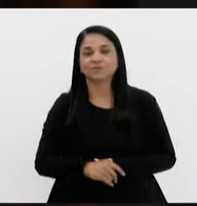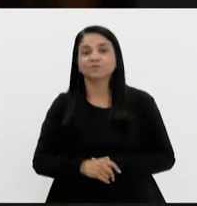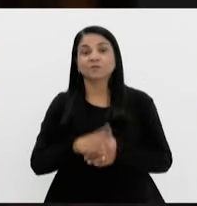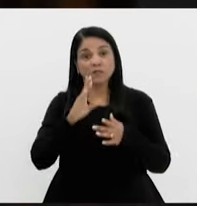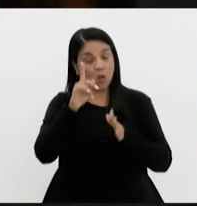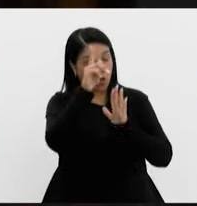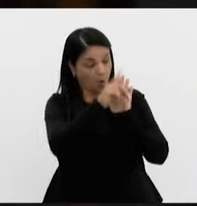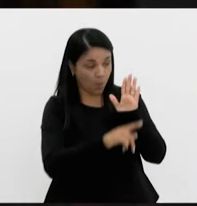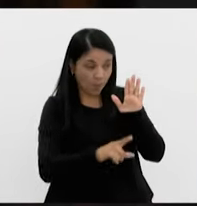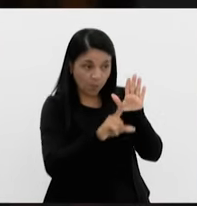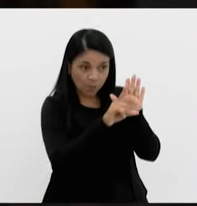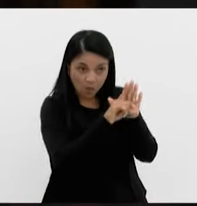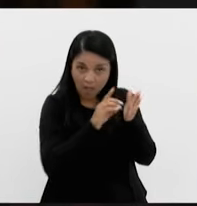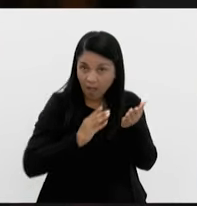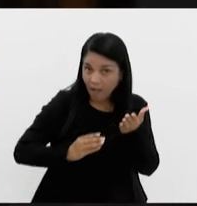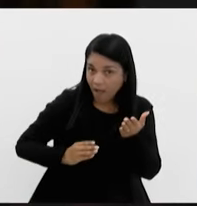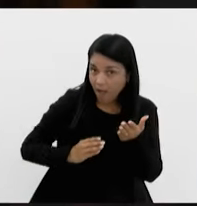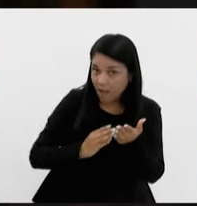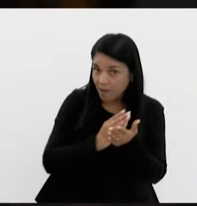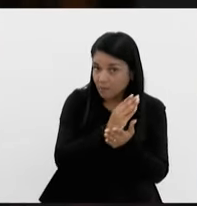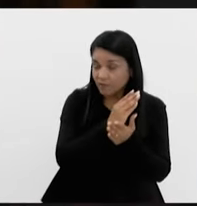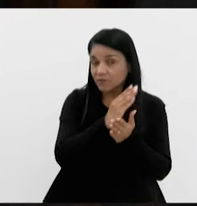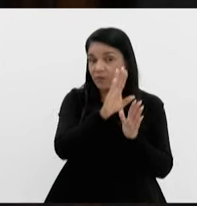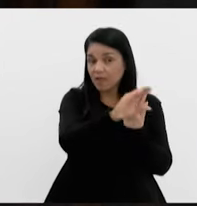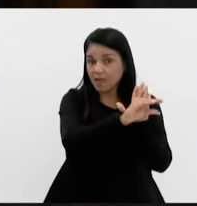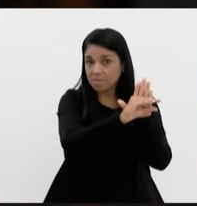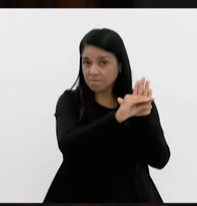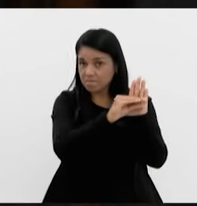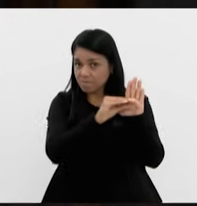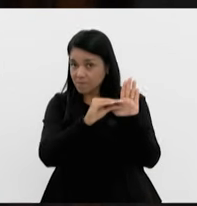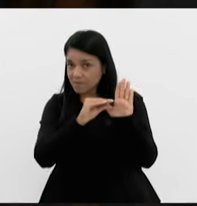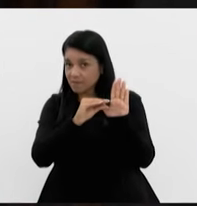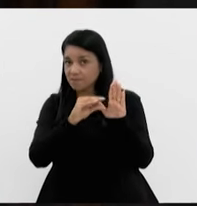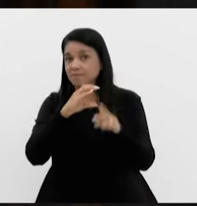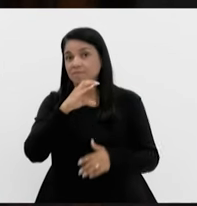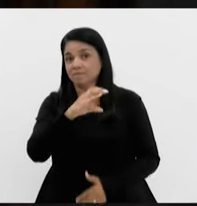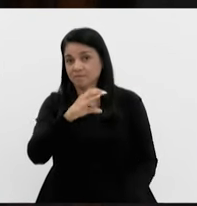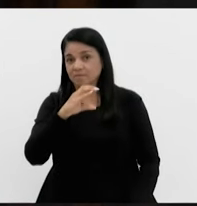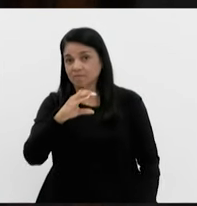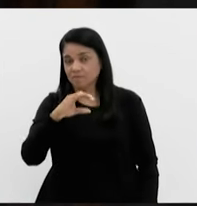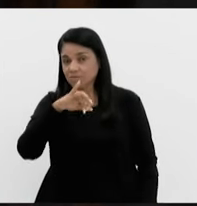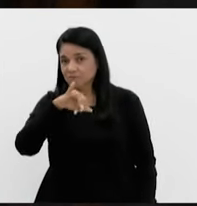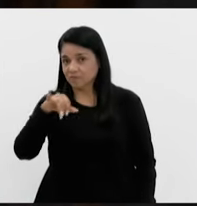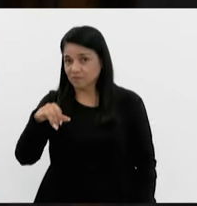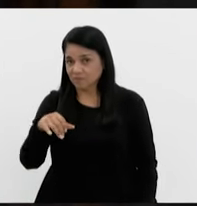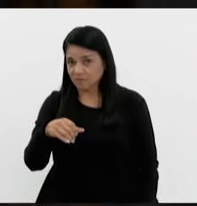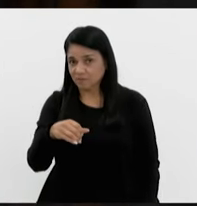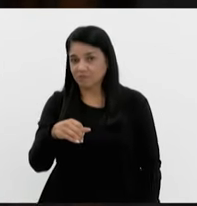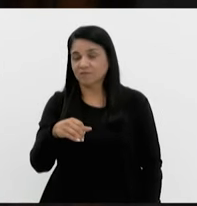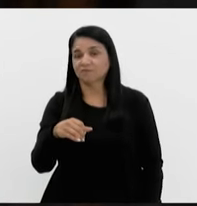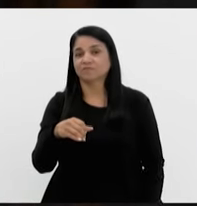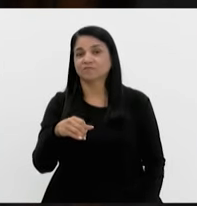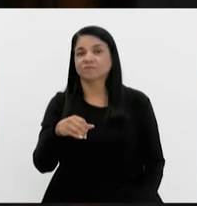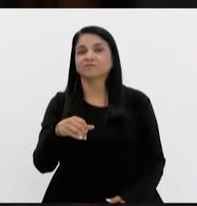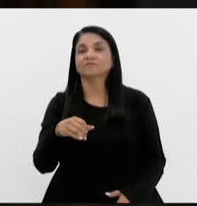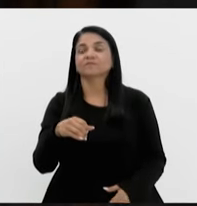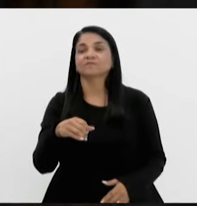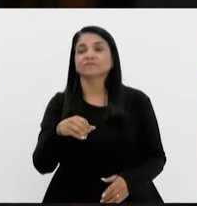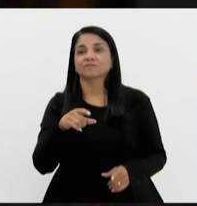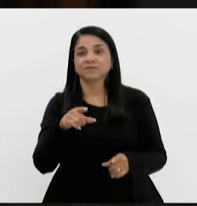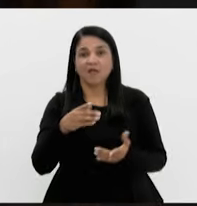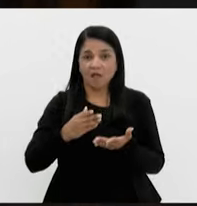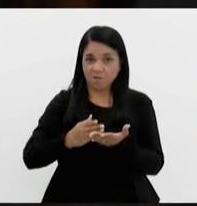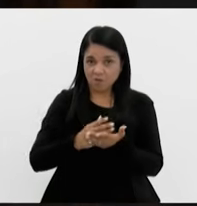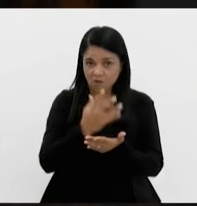projeto foi aprovado com a emenda da ccj que tem uma emenda da ccj se que